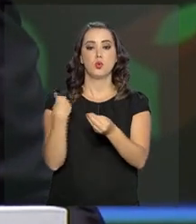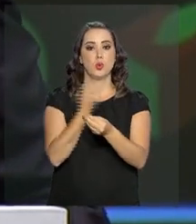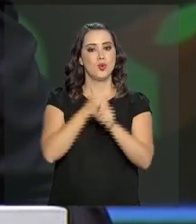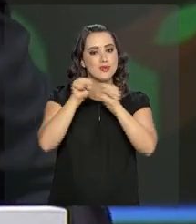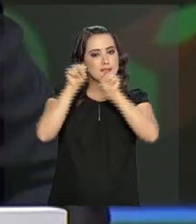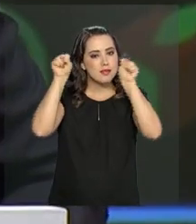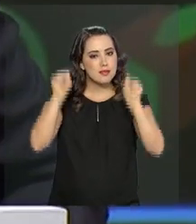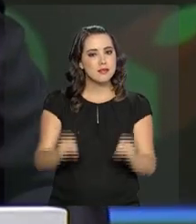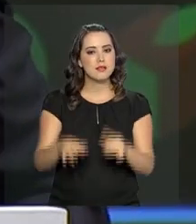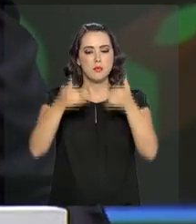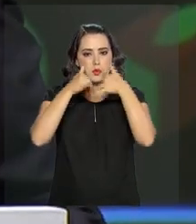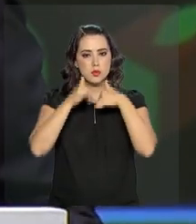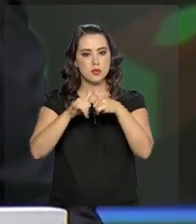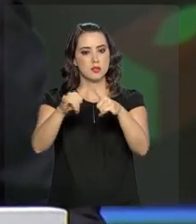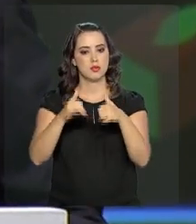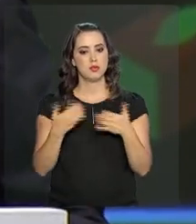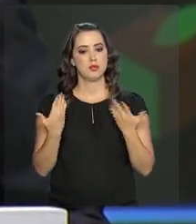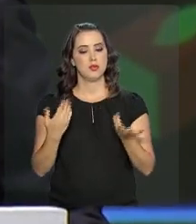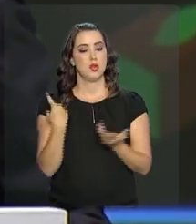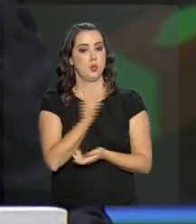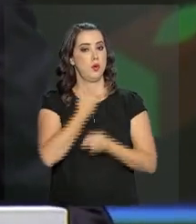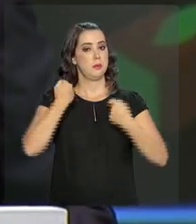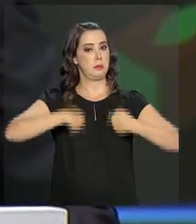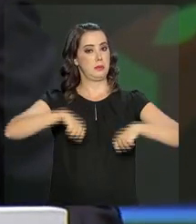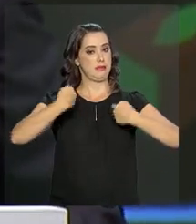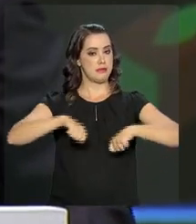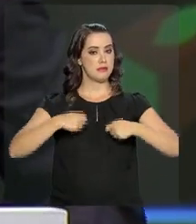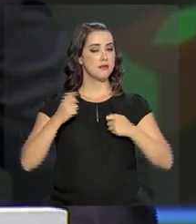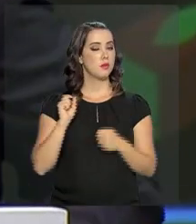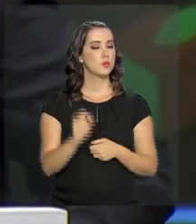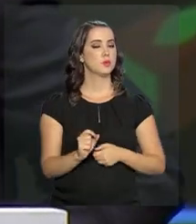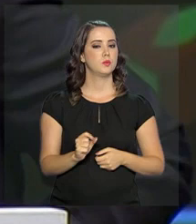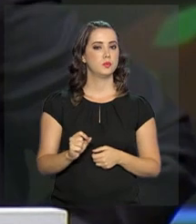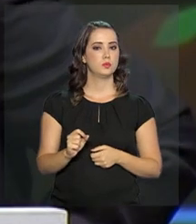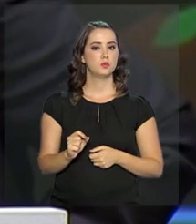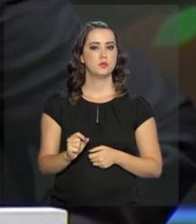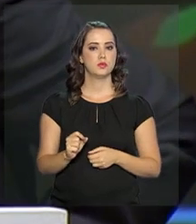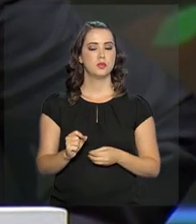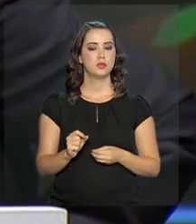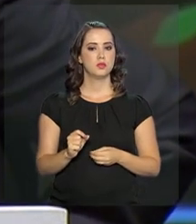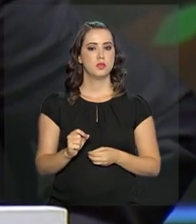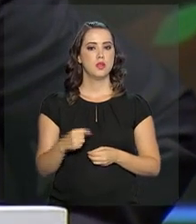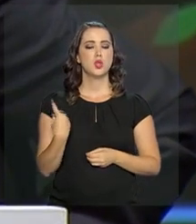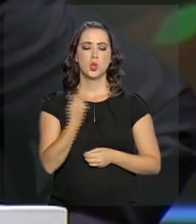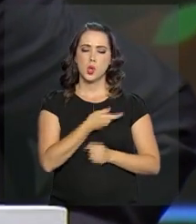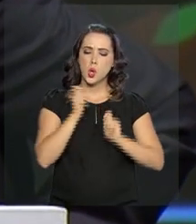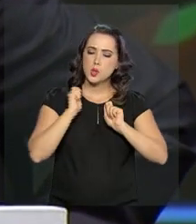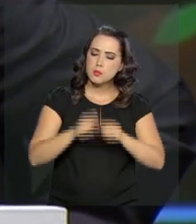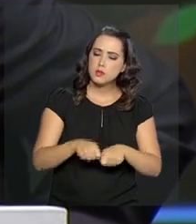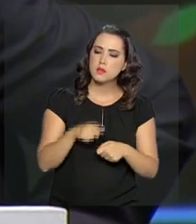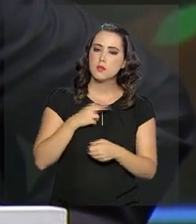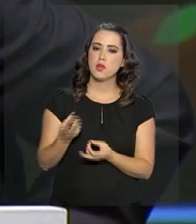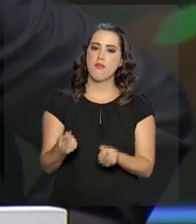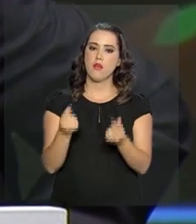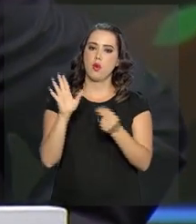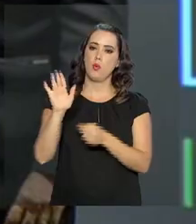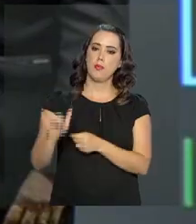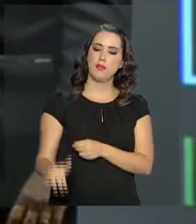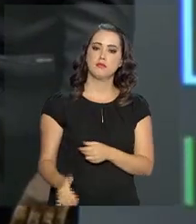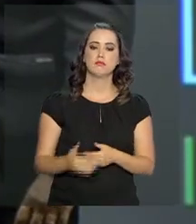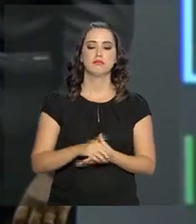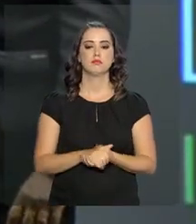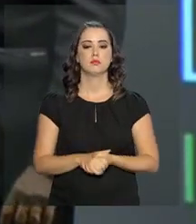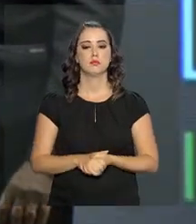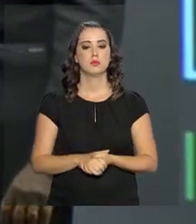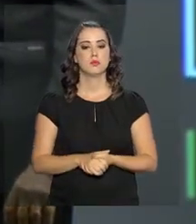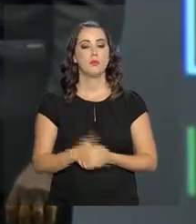sistema energético. Nós precisamos garantir que possamos ter preços mais baratos. O